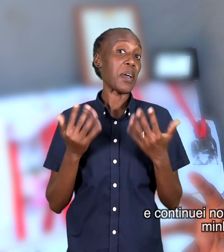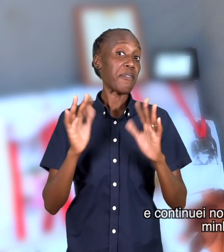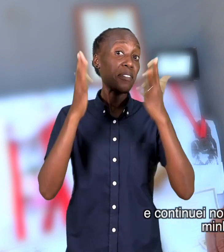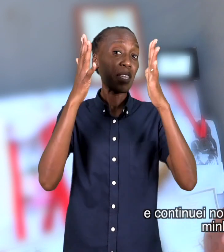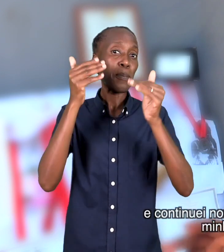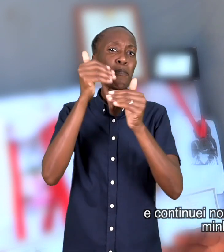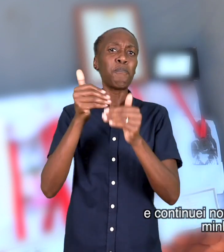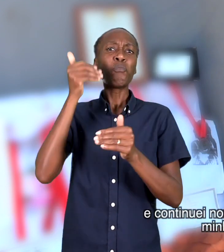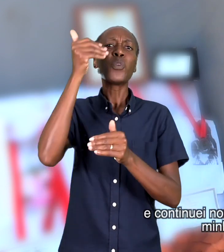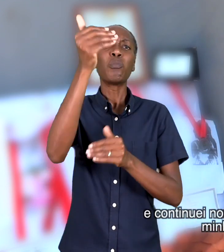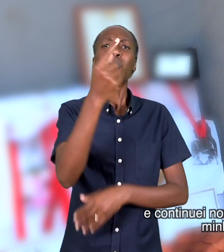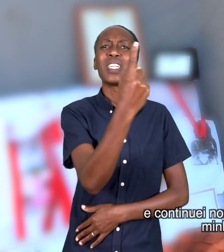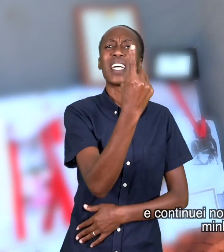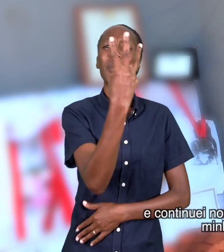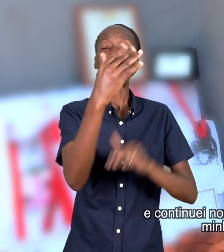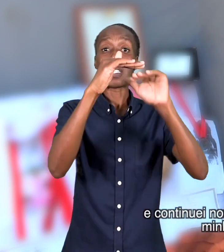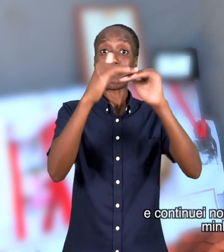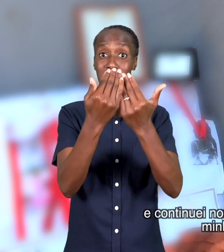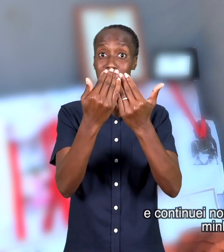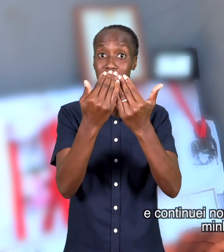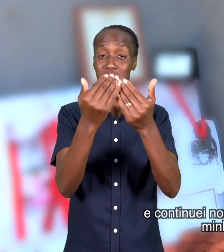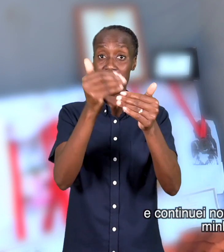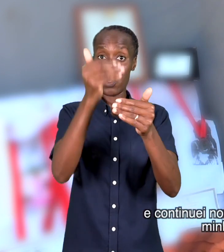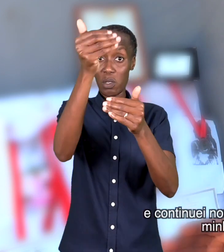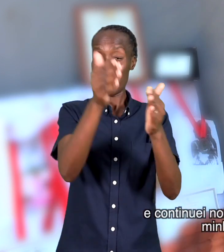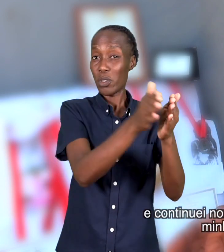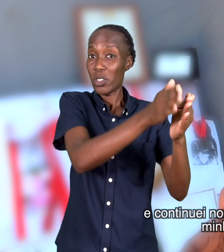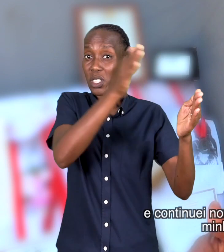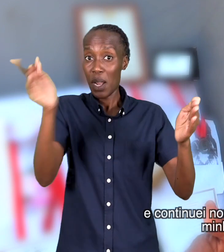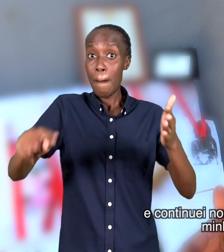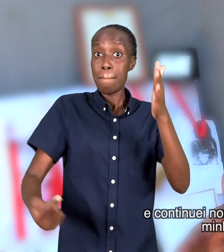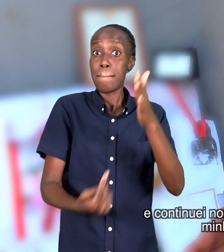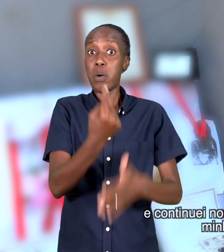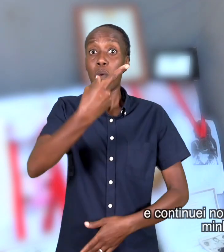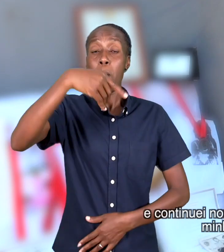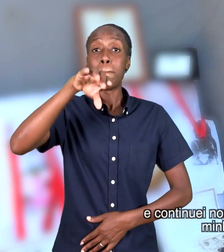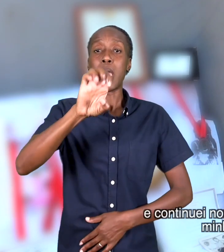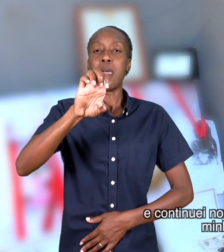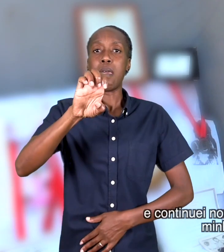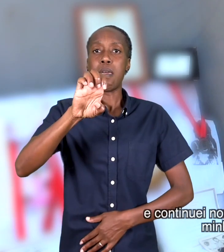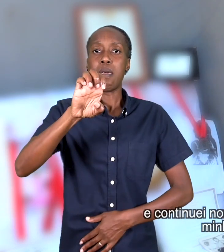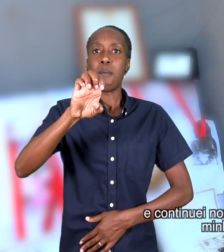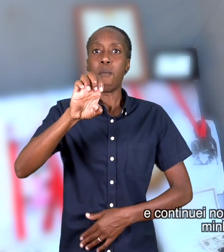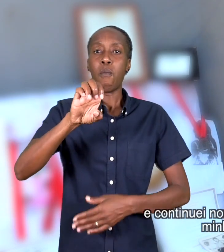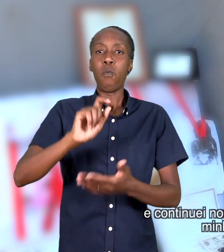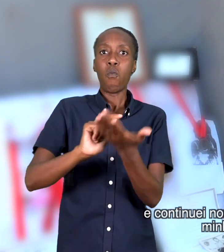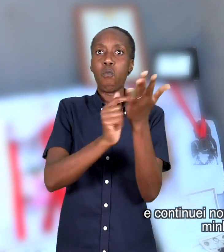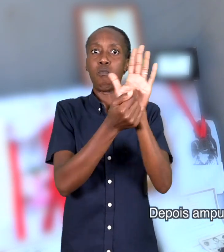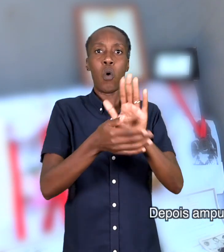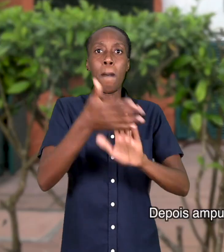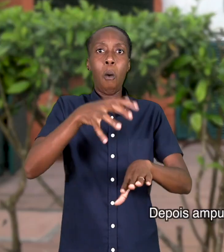Só que 14 dias depois, a minha perna estava assim. Inchada.